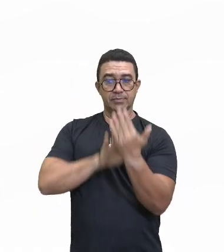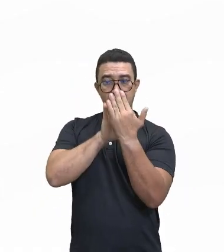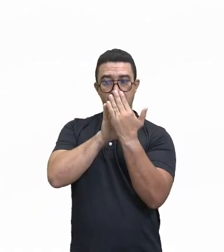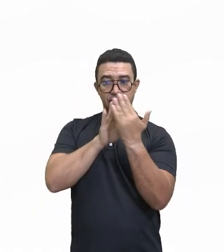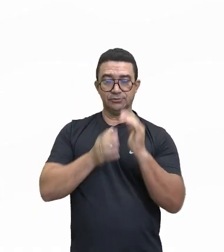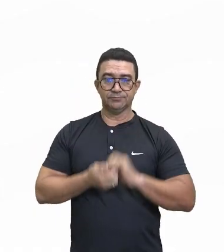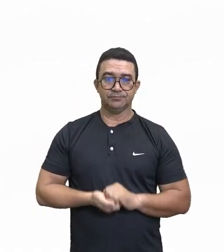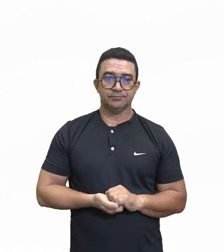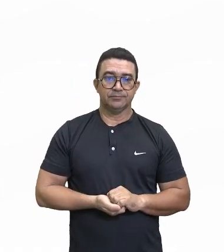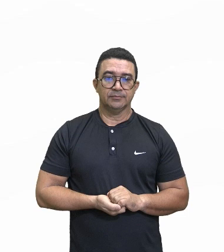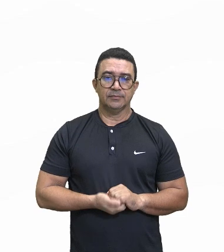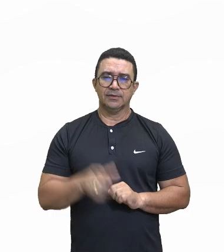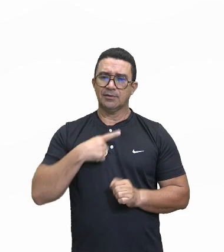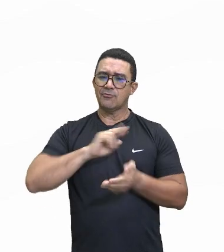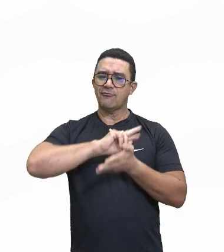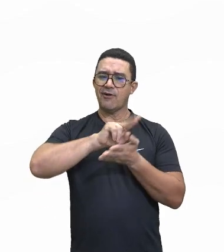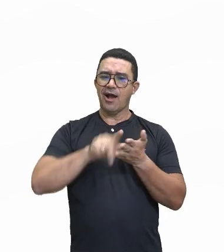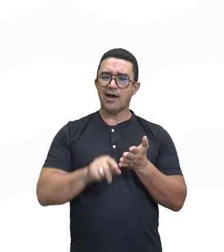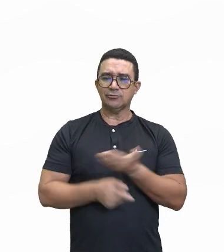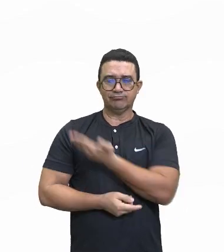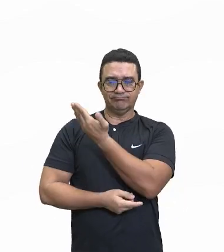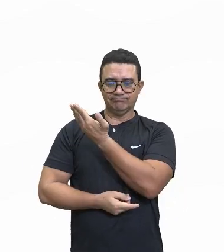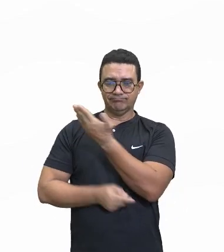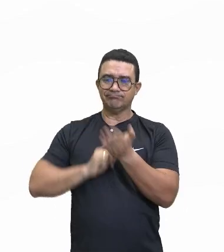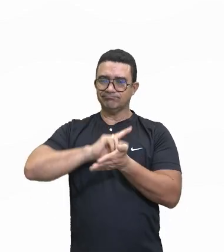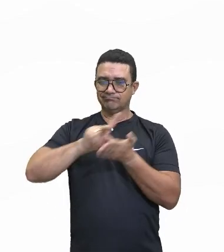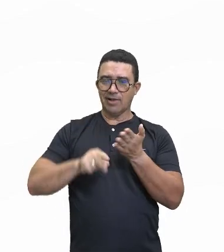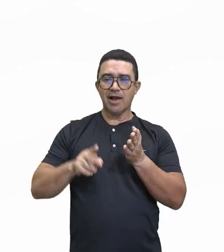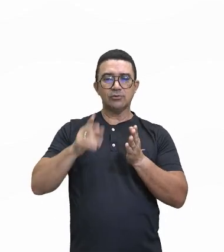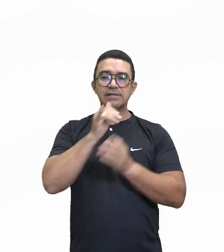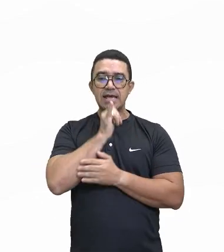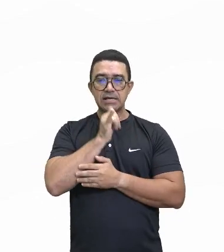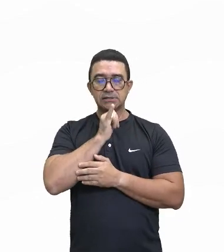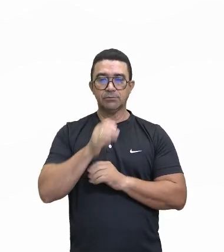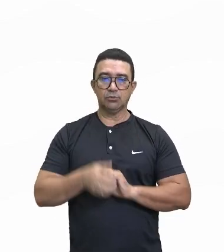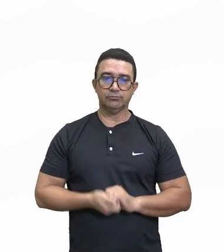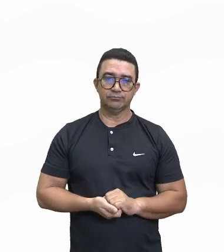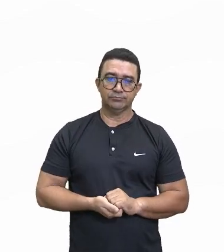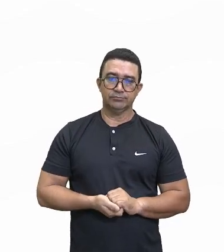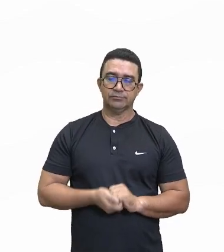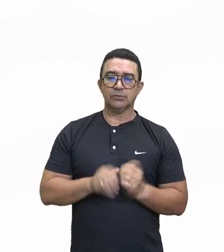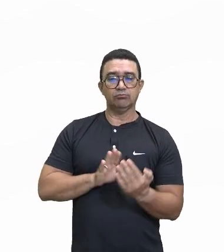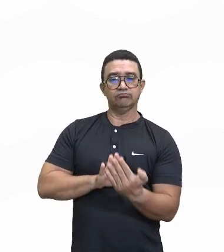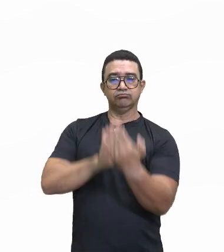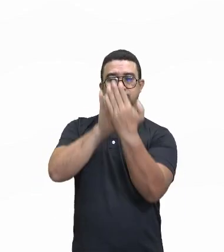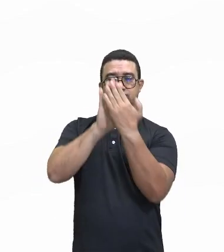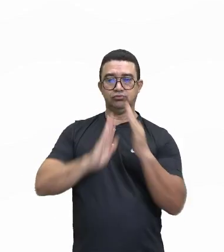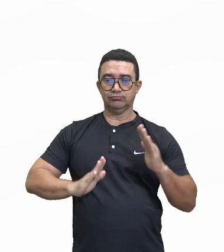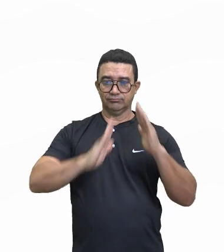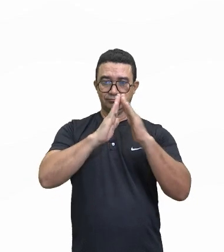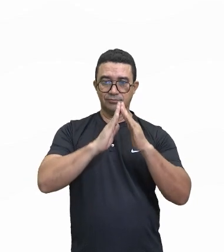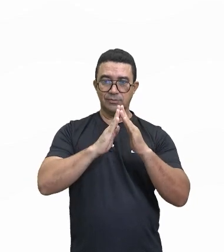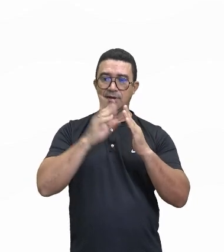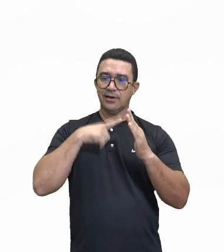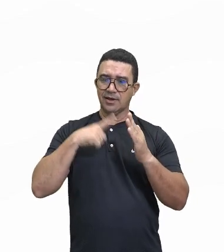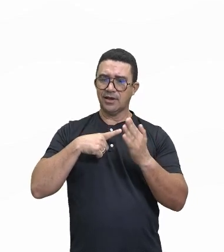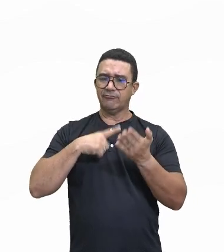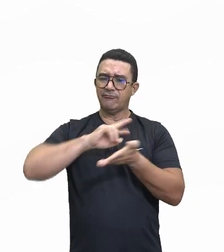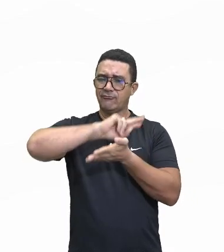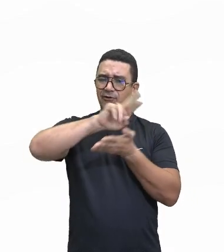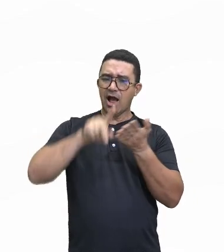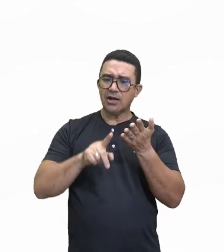Primeiro, nós temos aí vários exemplos, certo? Então, uma pirâmide é a coleção de todos os